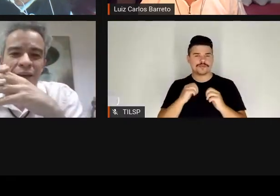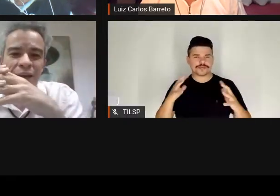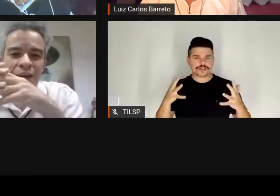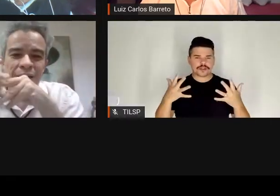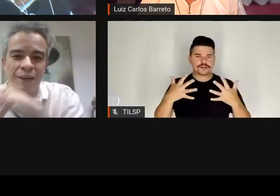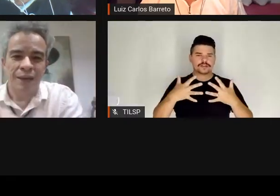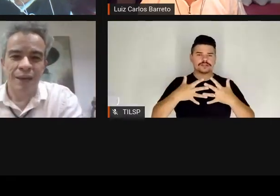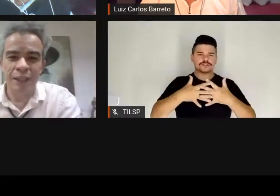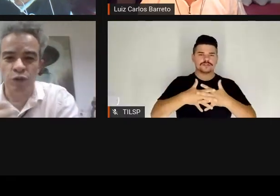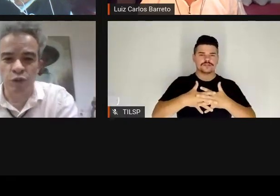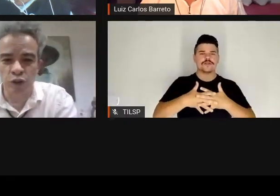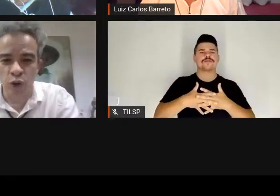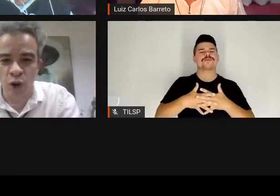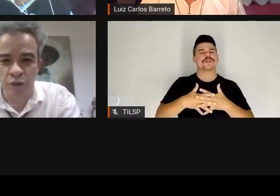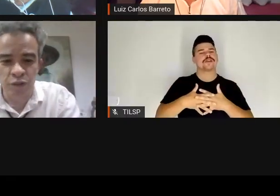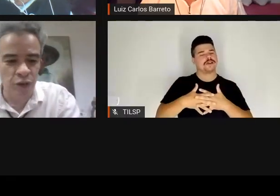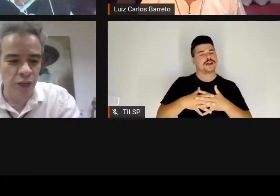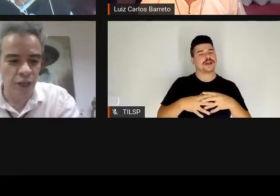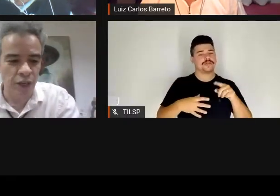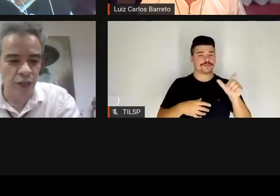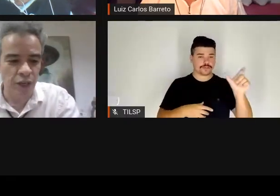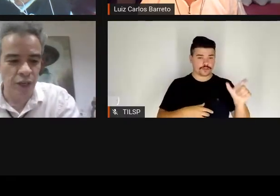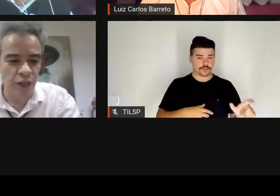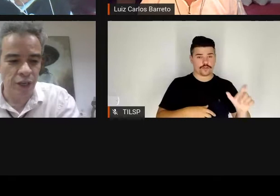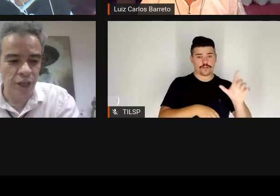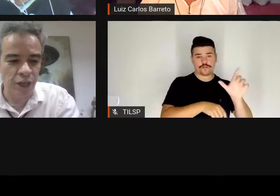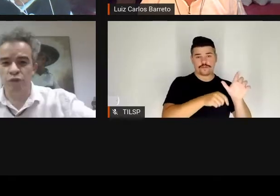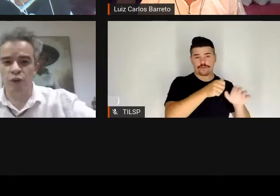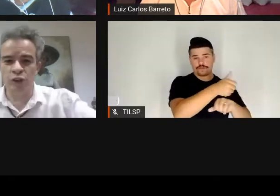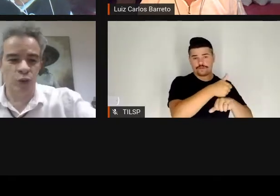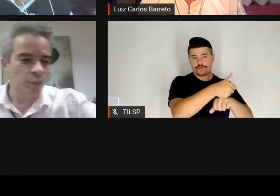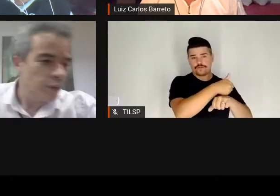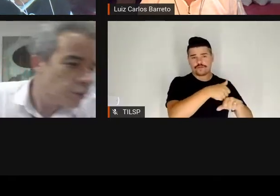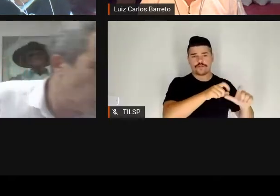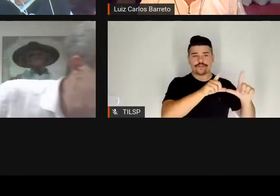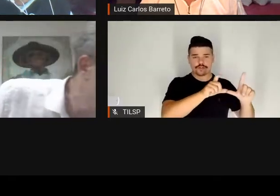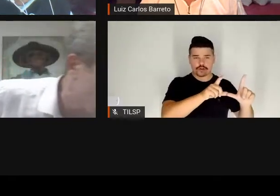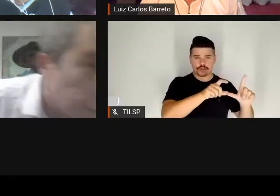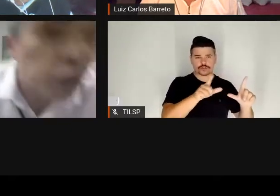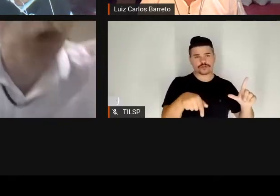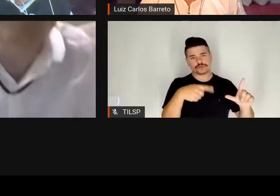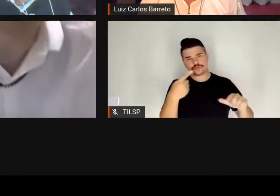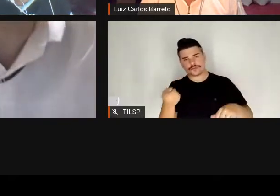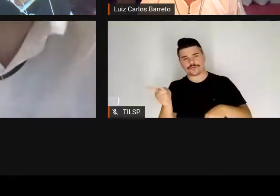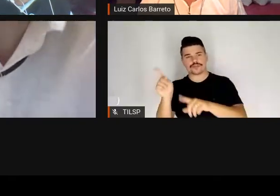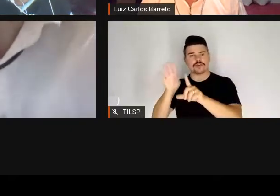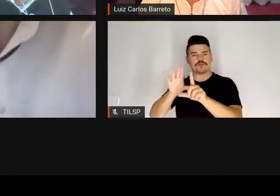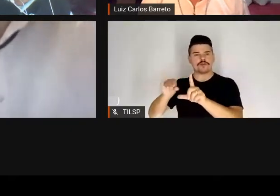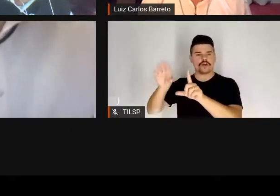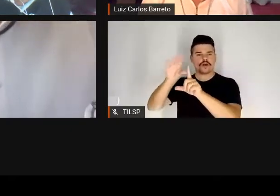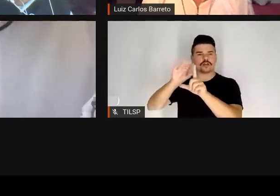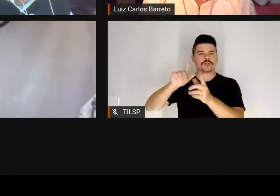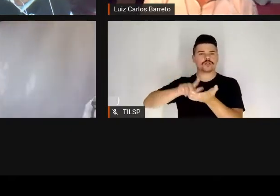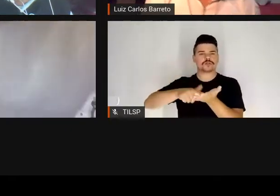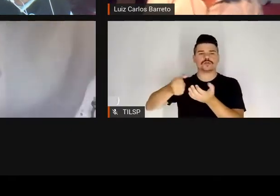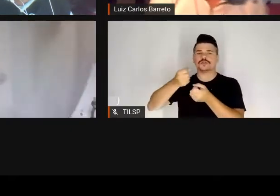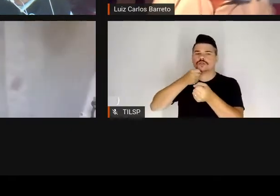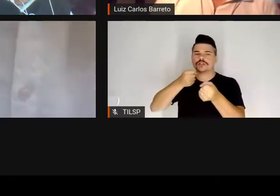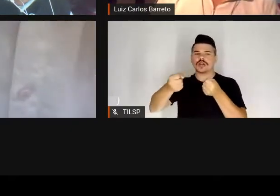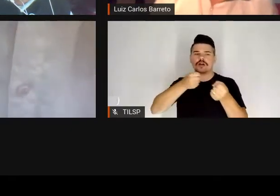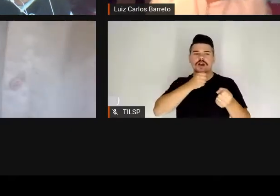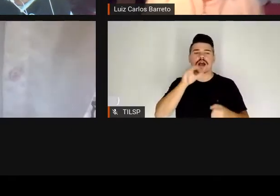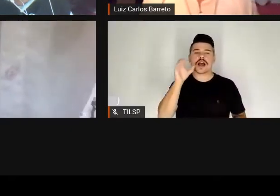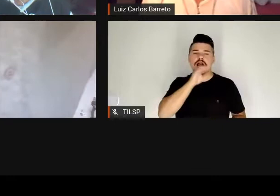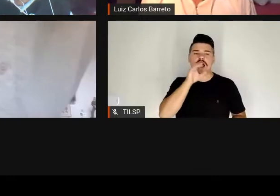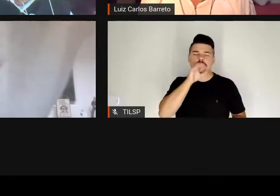né, entre o fotógrafo e o fotojornalista. Desculpe, porque o carregador aqui